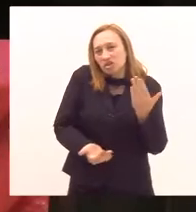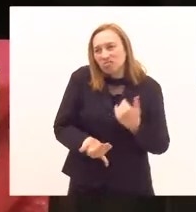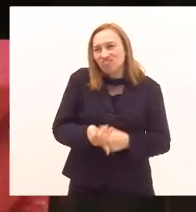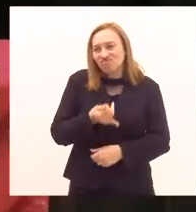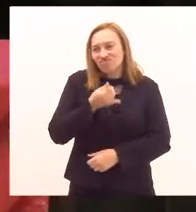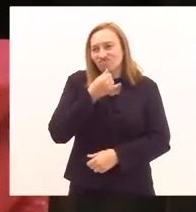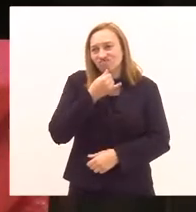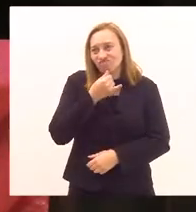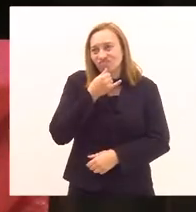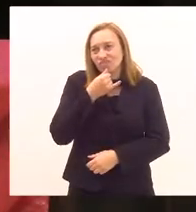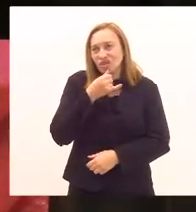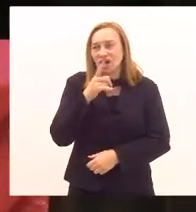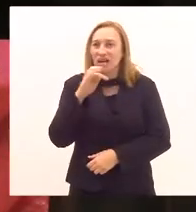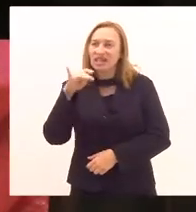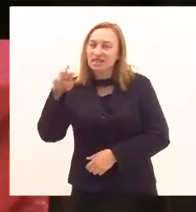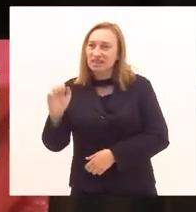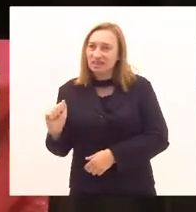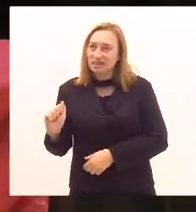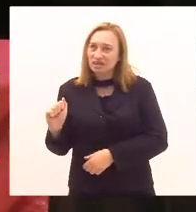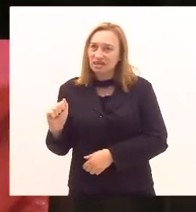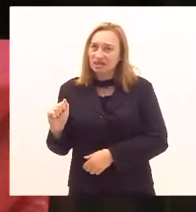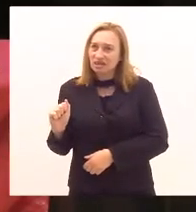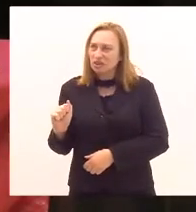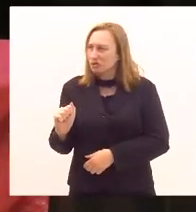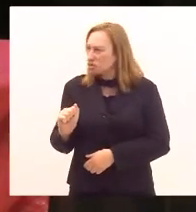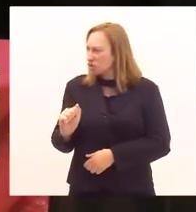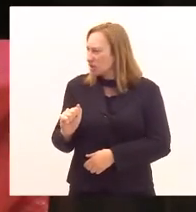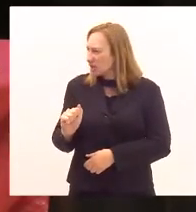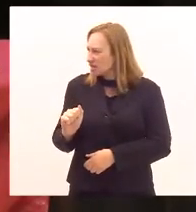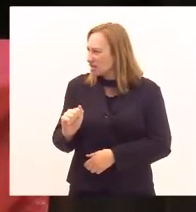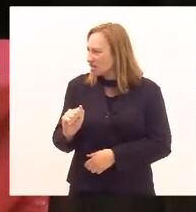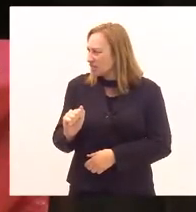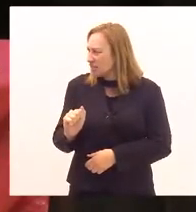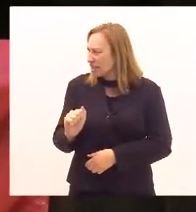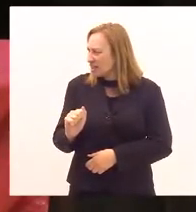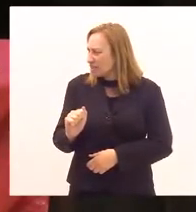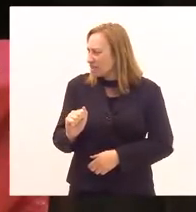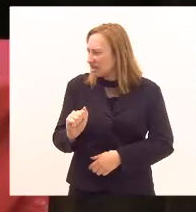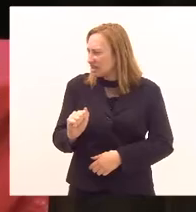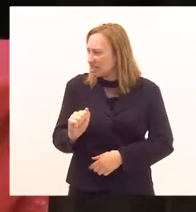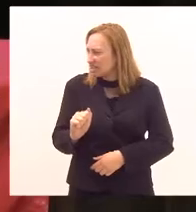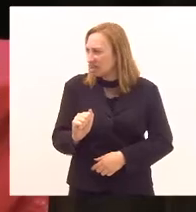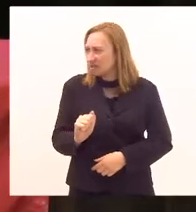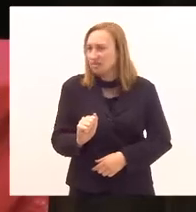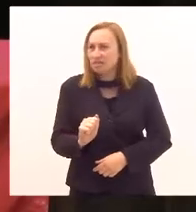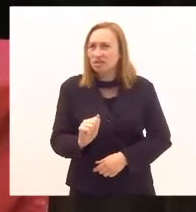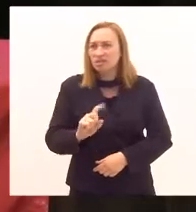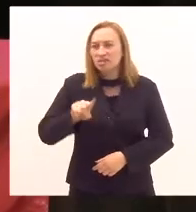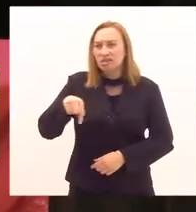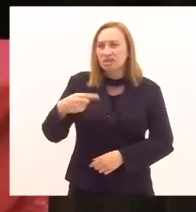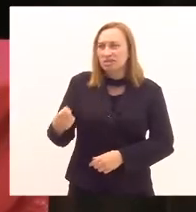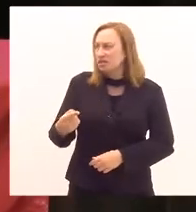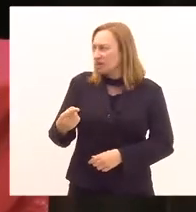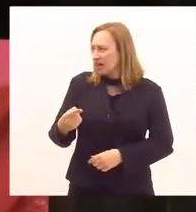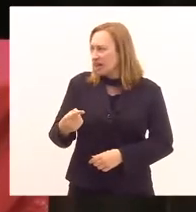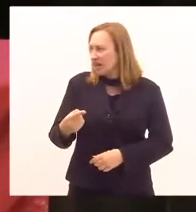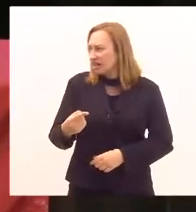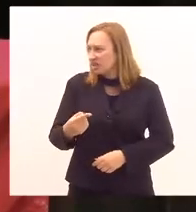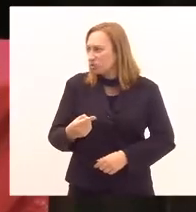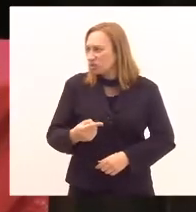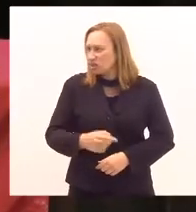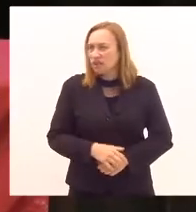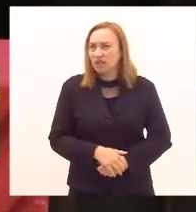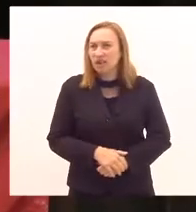isso, a nossa Alessandra, mas em suma. Então, primeiro a gente compõe a mesa, depois nós fazemos a homenagem